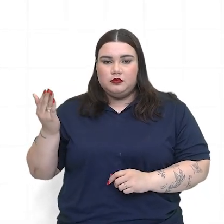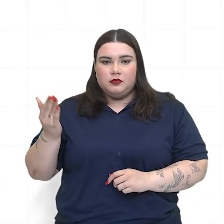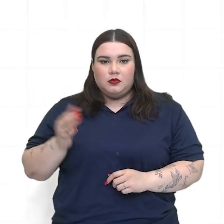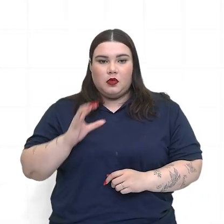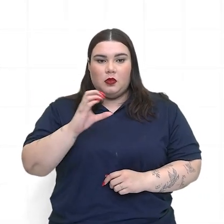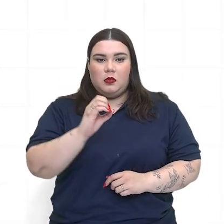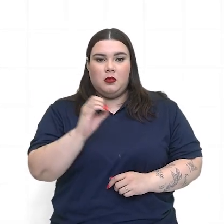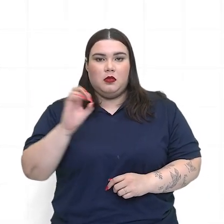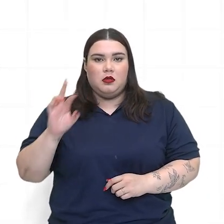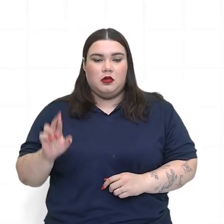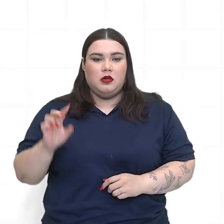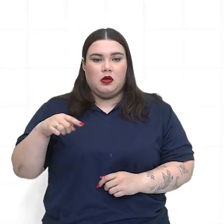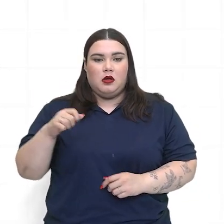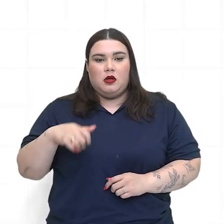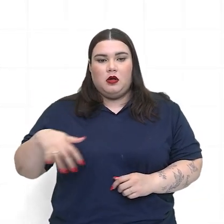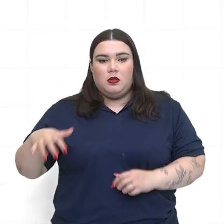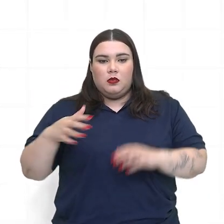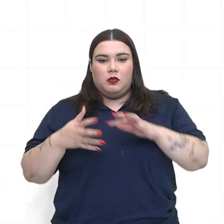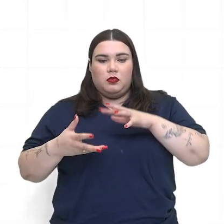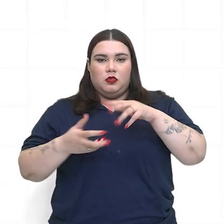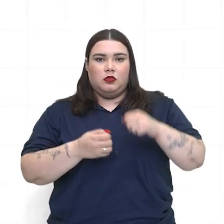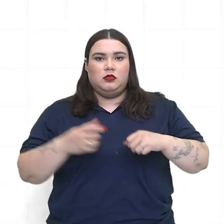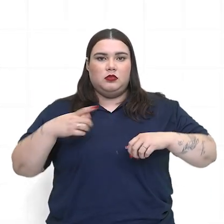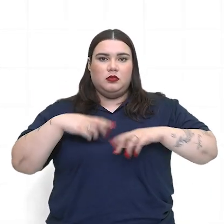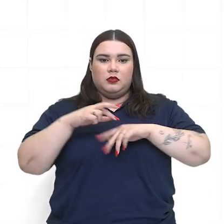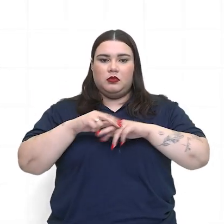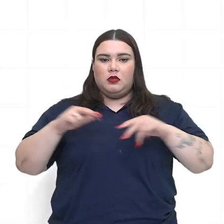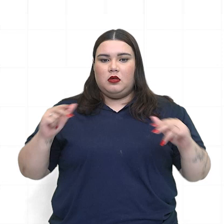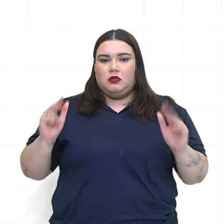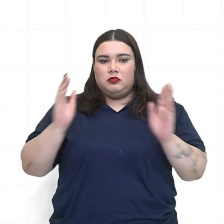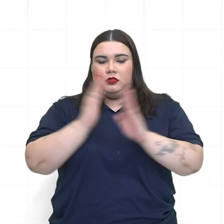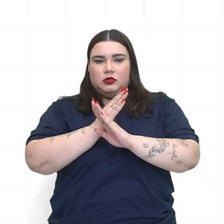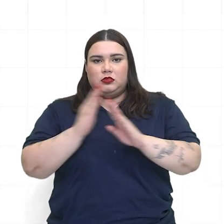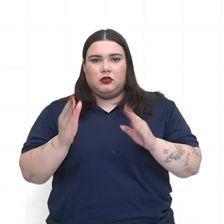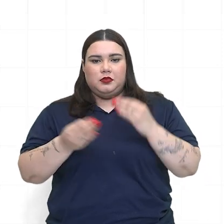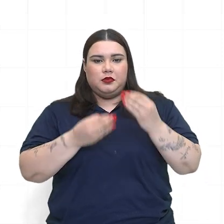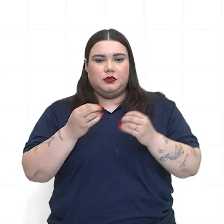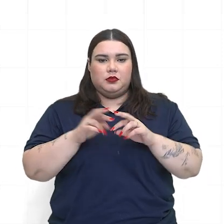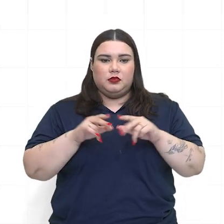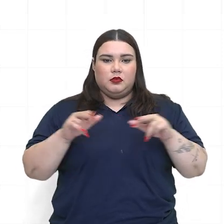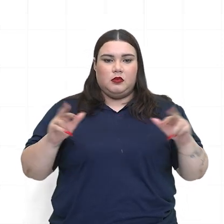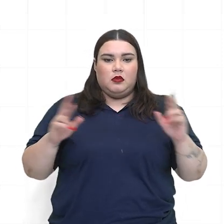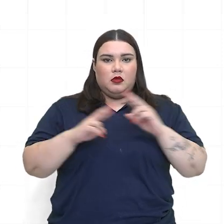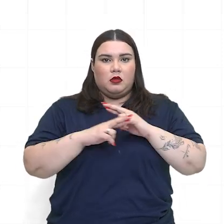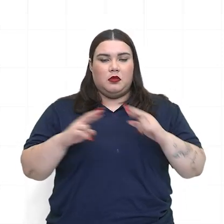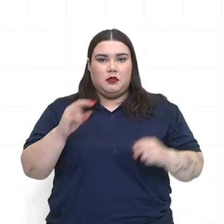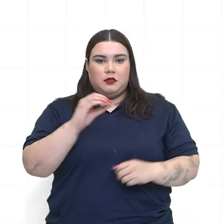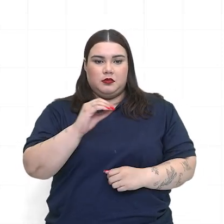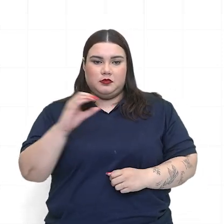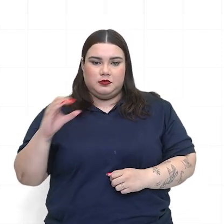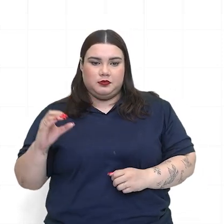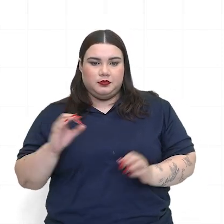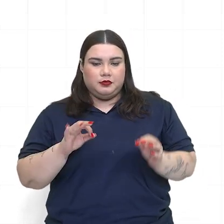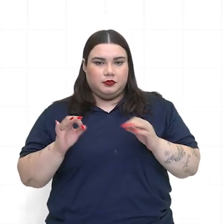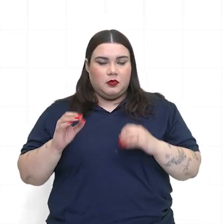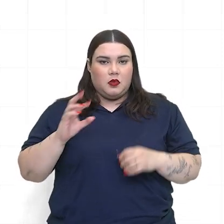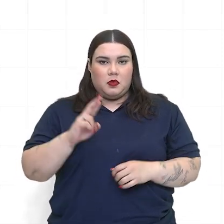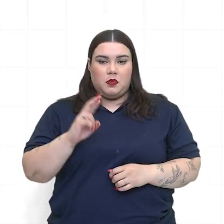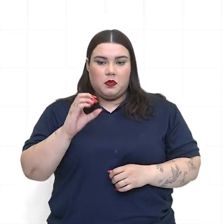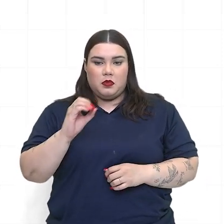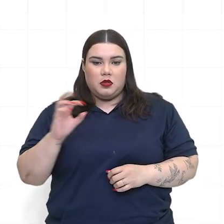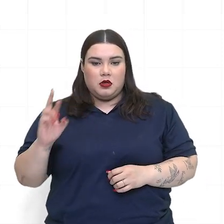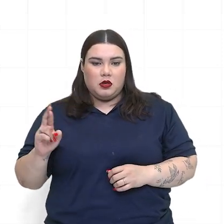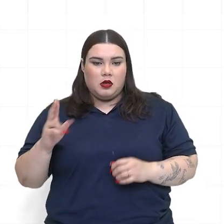O Oriente é uma parte do mundo que guarda muitos mistérios e muitas diferenças em relação ao Ocidente, né? Digamos que o Oriente é